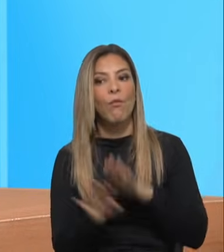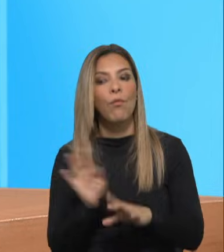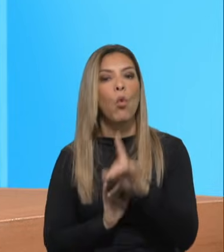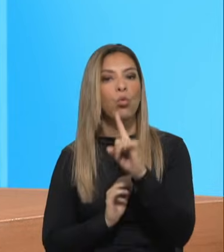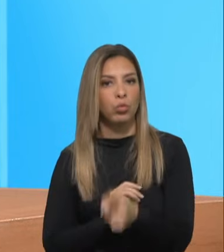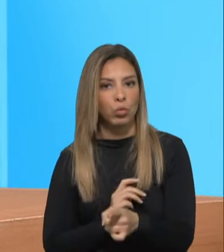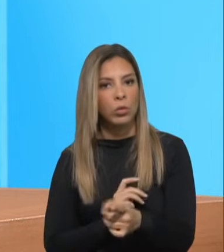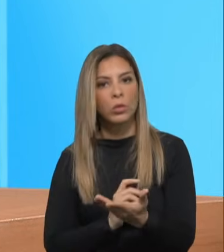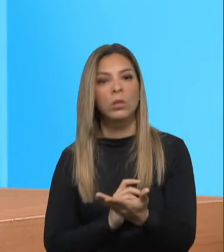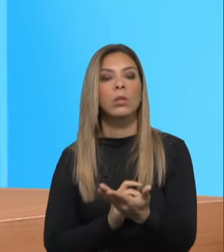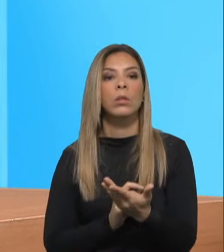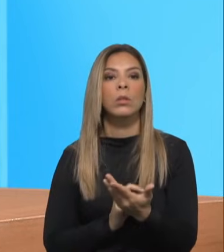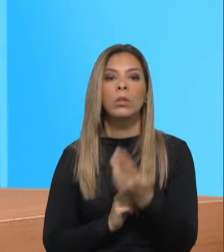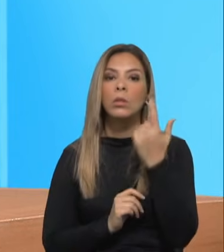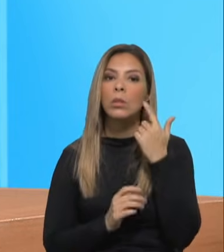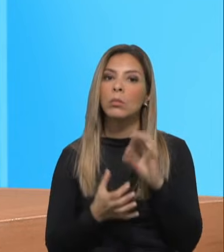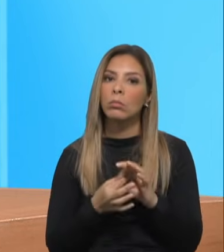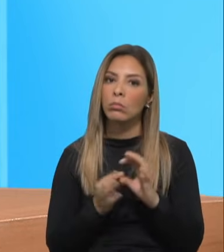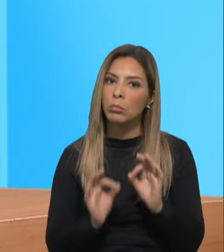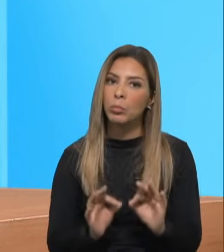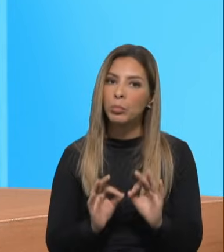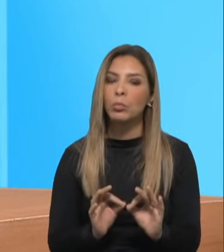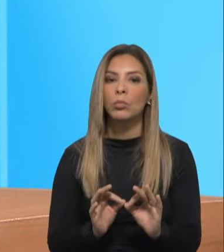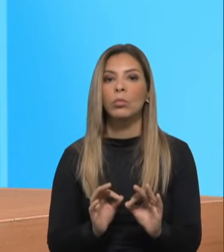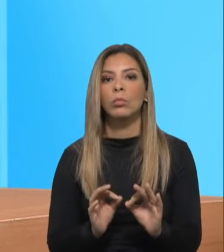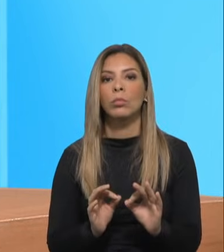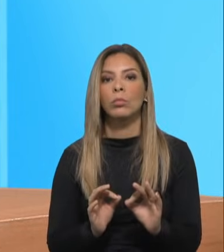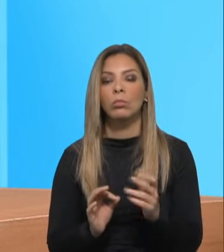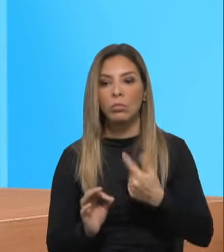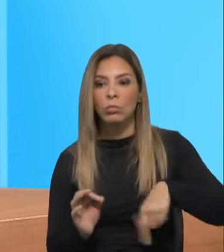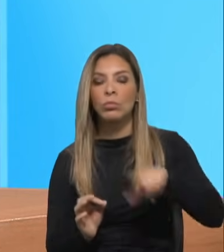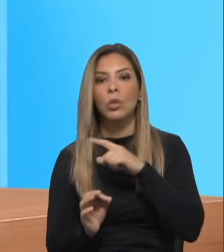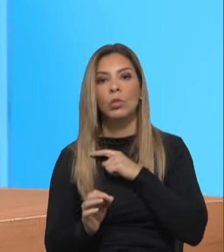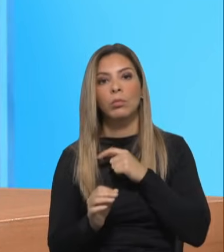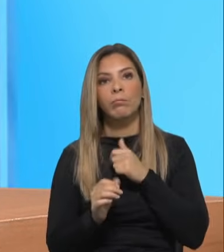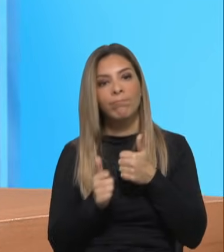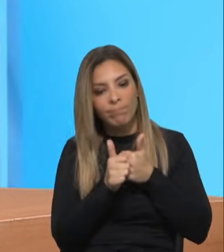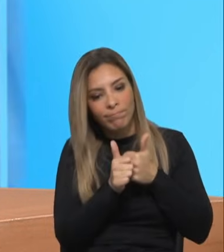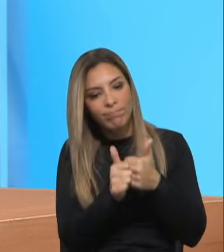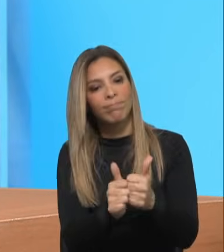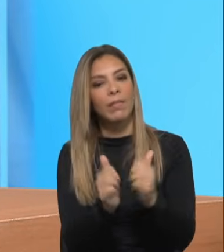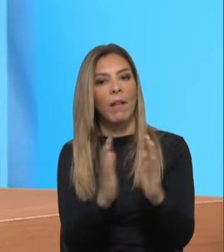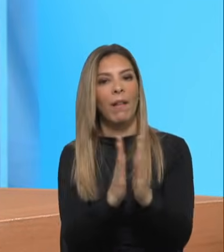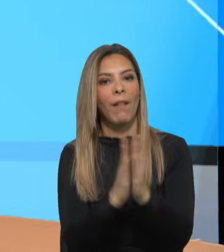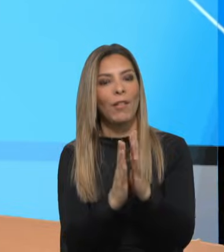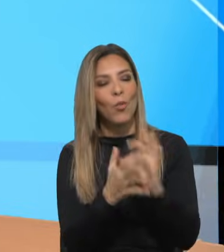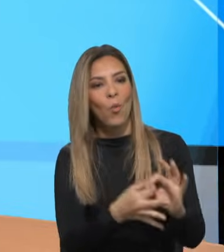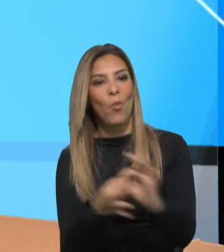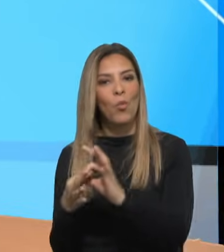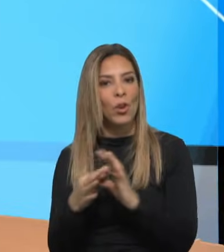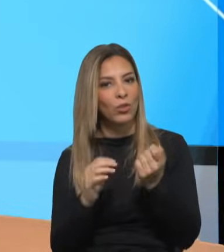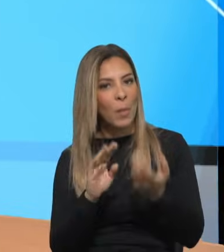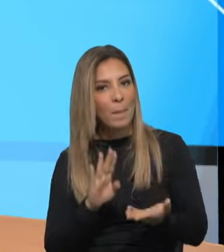com as pessoas com deficiência e seus cuidadores, para podermos juntos caminhar para uma Igreja mais unida, mais